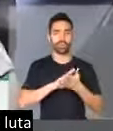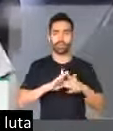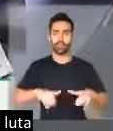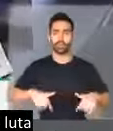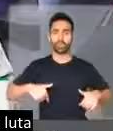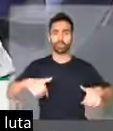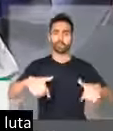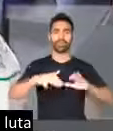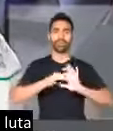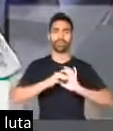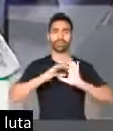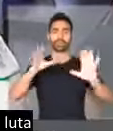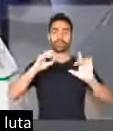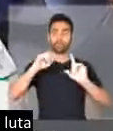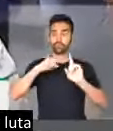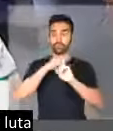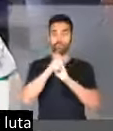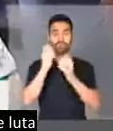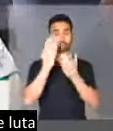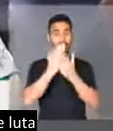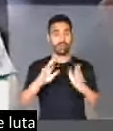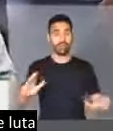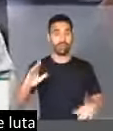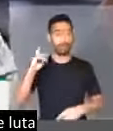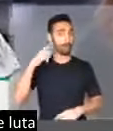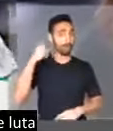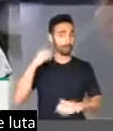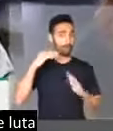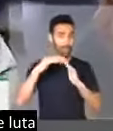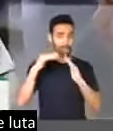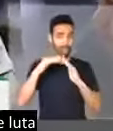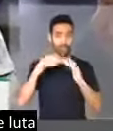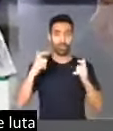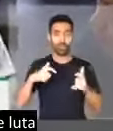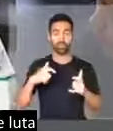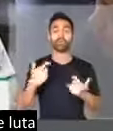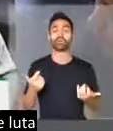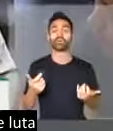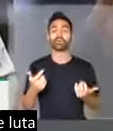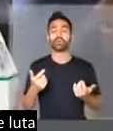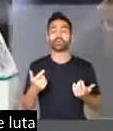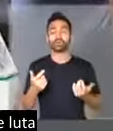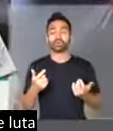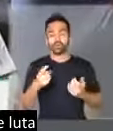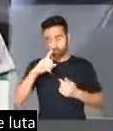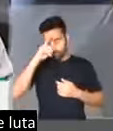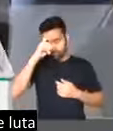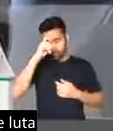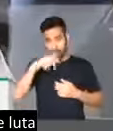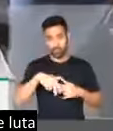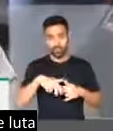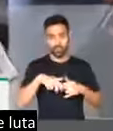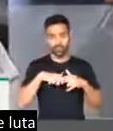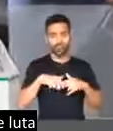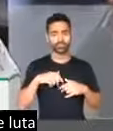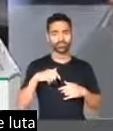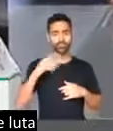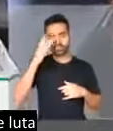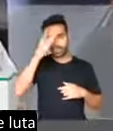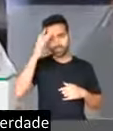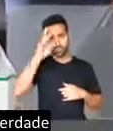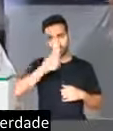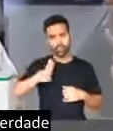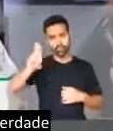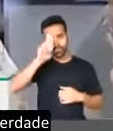liberdade, por uma sociedade sem manicômios. E eu quero trazer no nome de um bloco de luta de usuárias e trabalhadoras